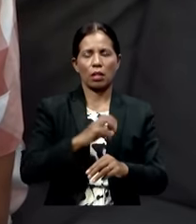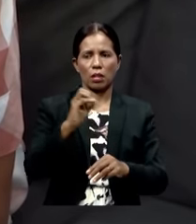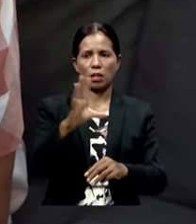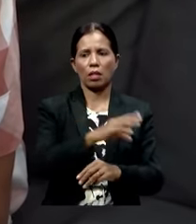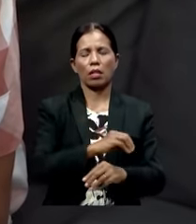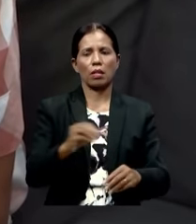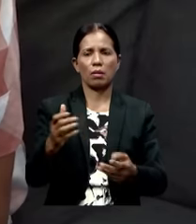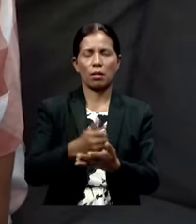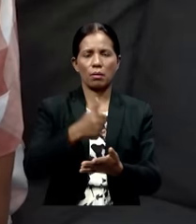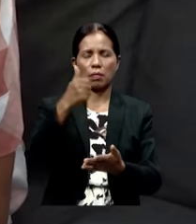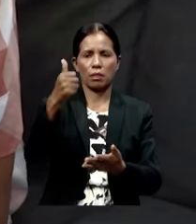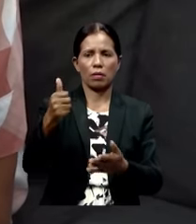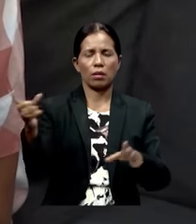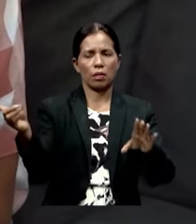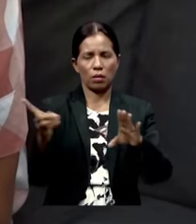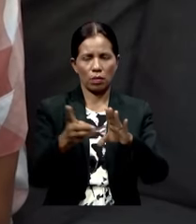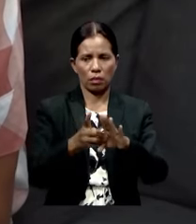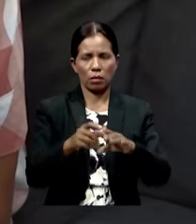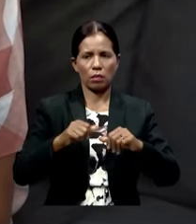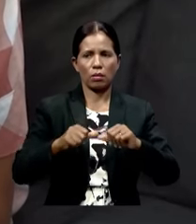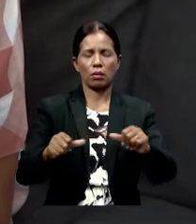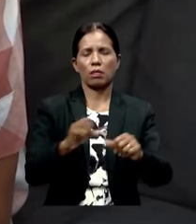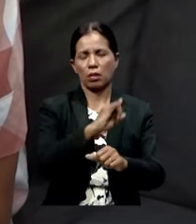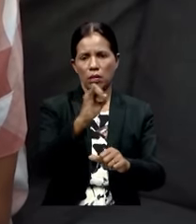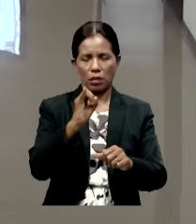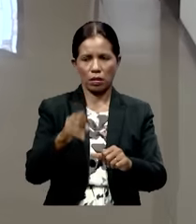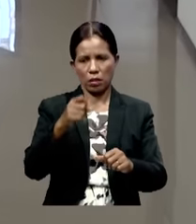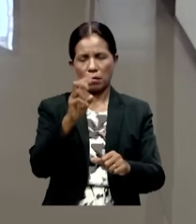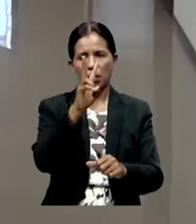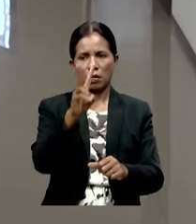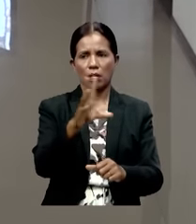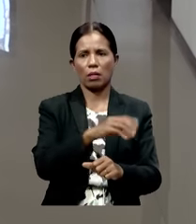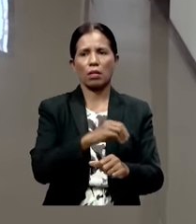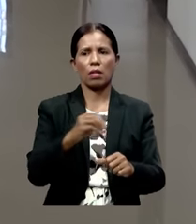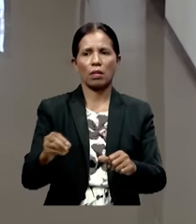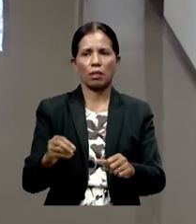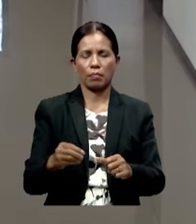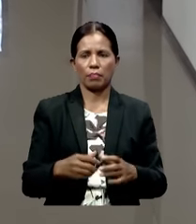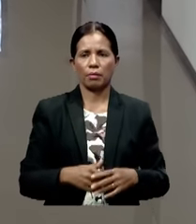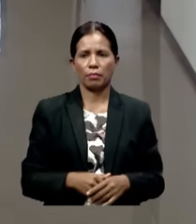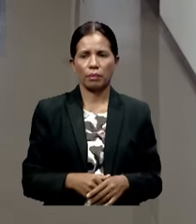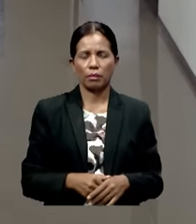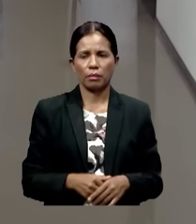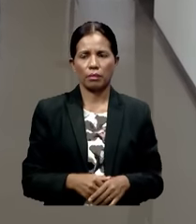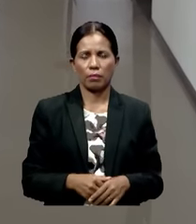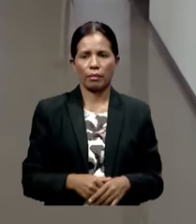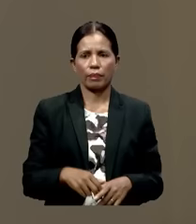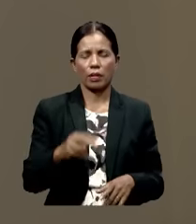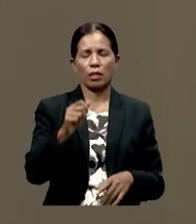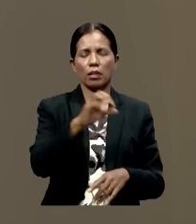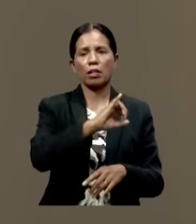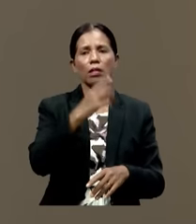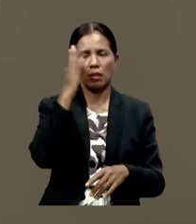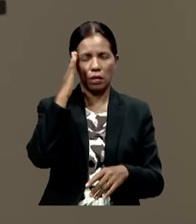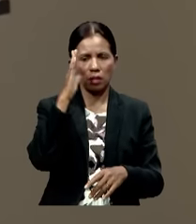BMA Capaça e a seleção de documentos, continua a ter uma testa da etapa da Rua Cunhan para a prova oral. Nazário Pereira reconhece